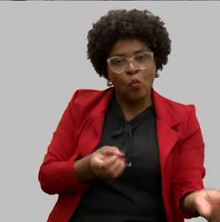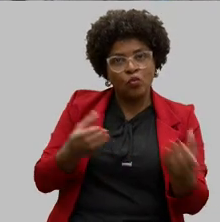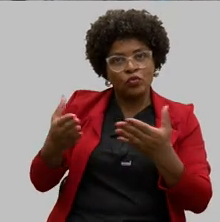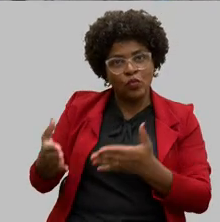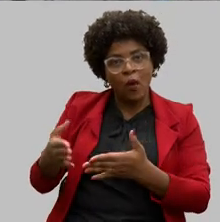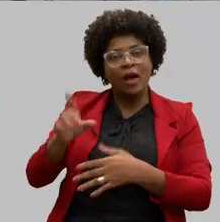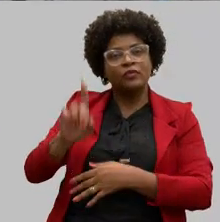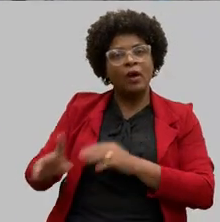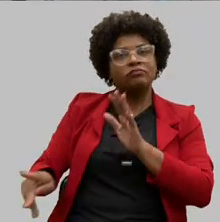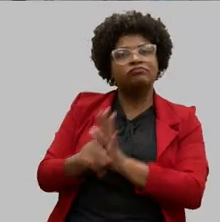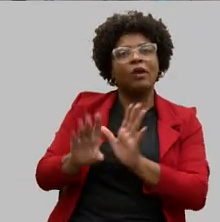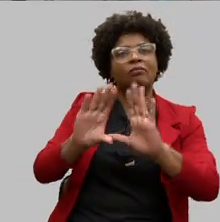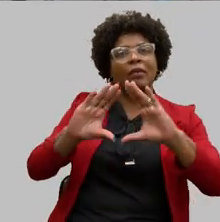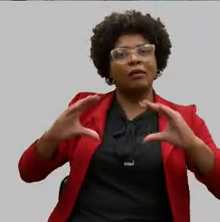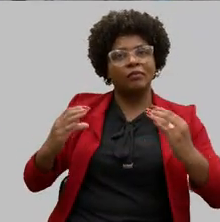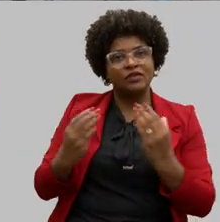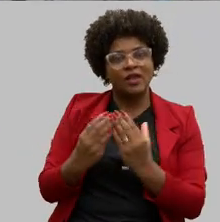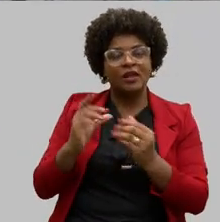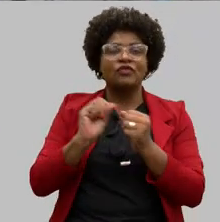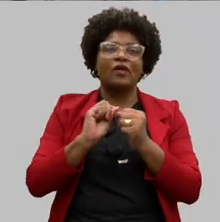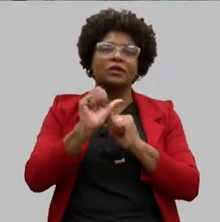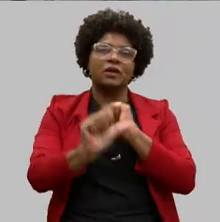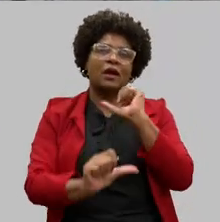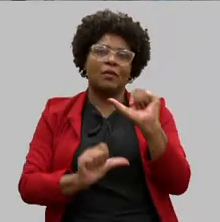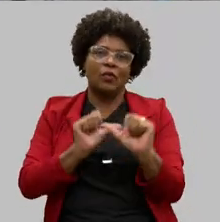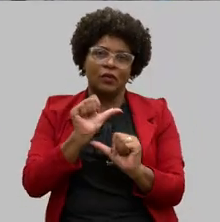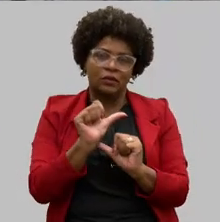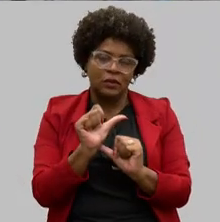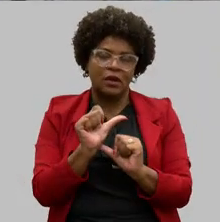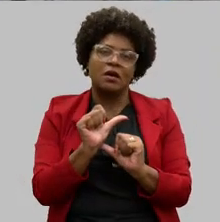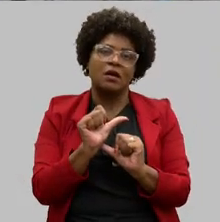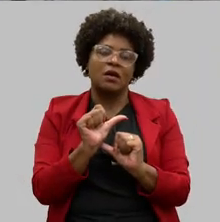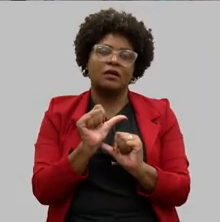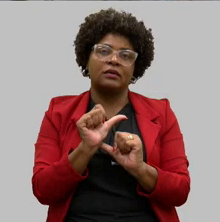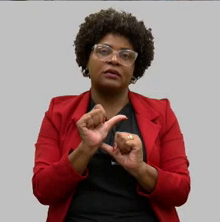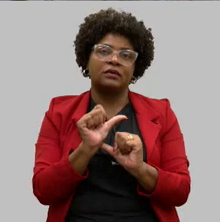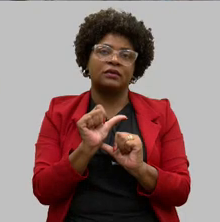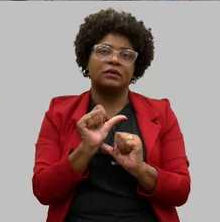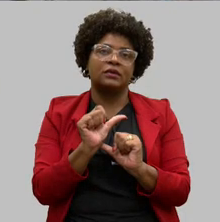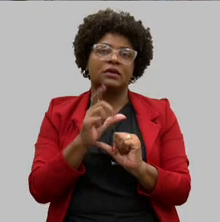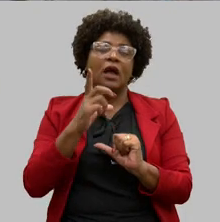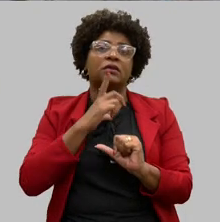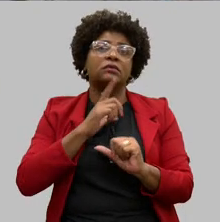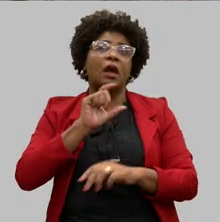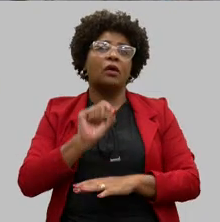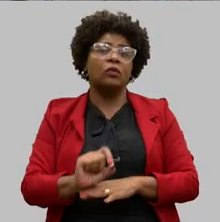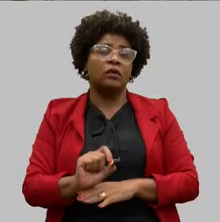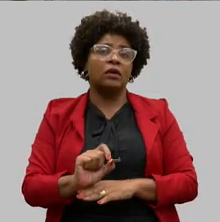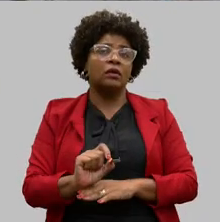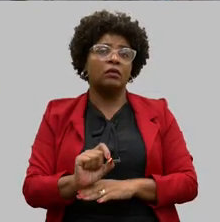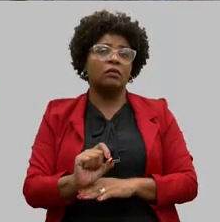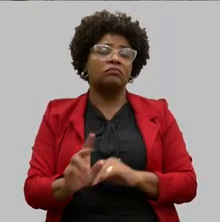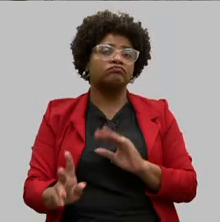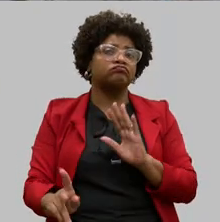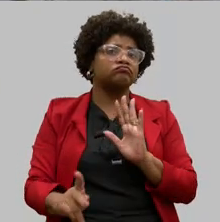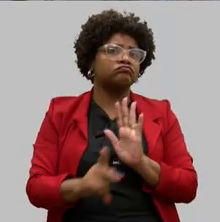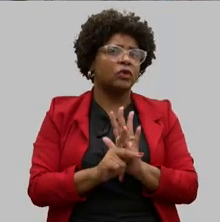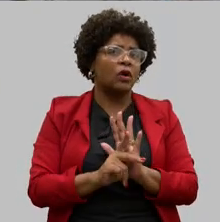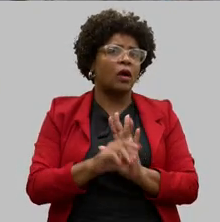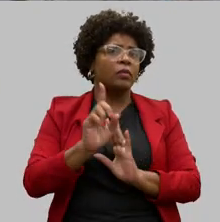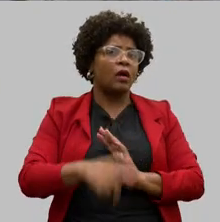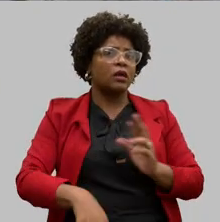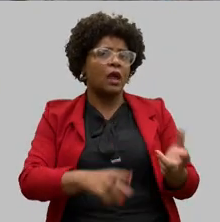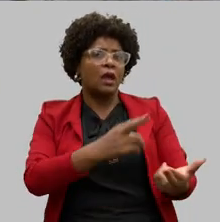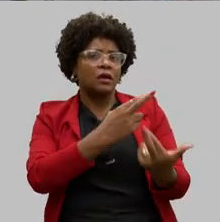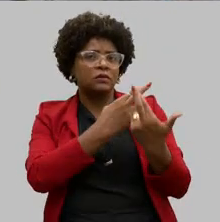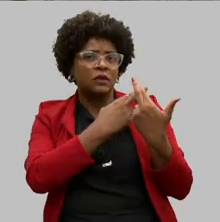comunidade a modificação básica incidirá sobre a sua titularidade pois com alienação à responsabilidade